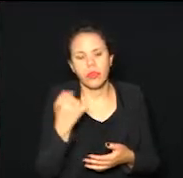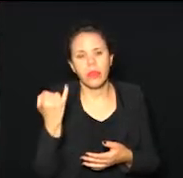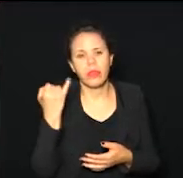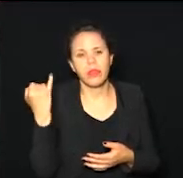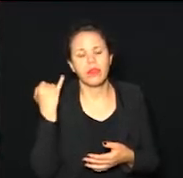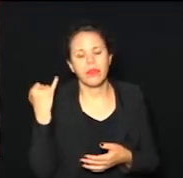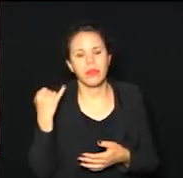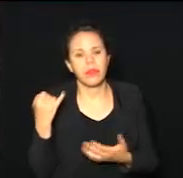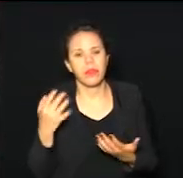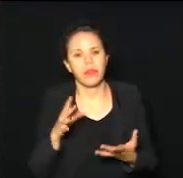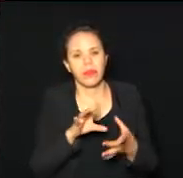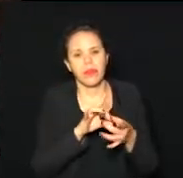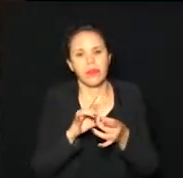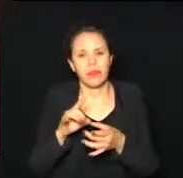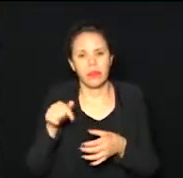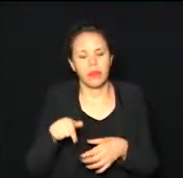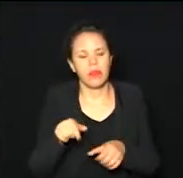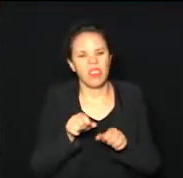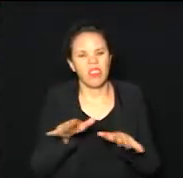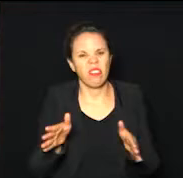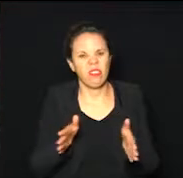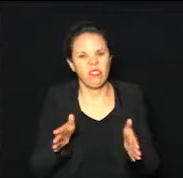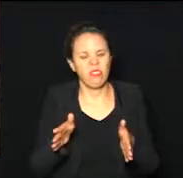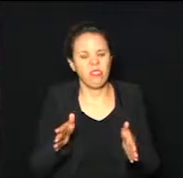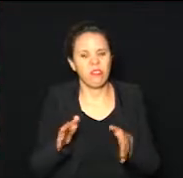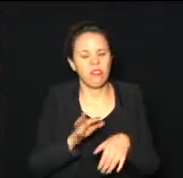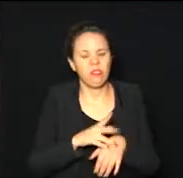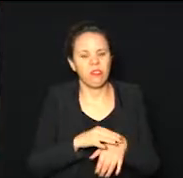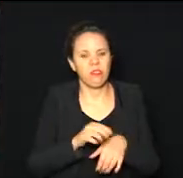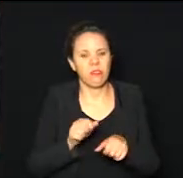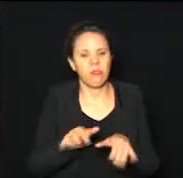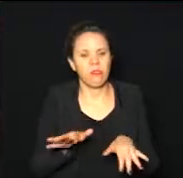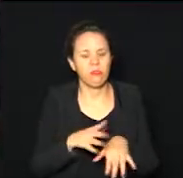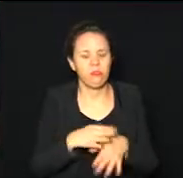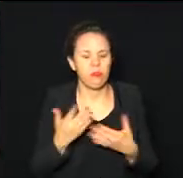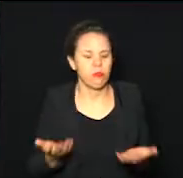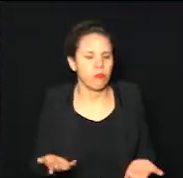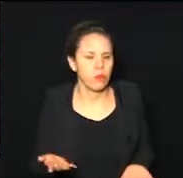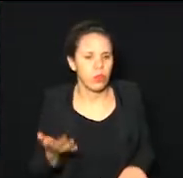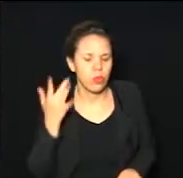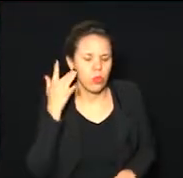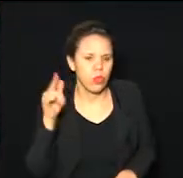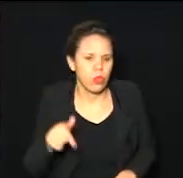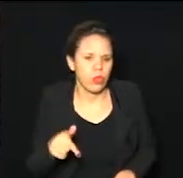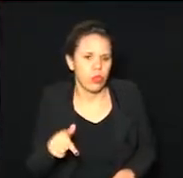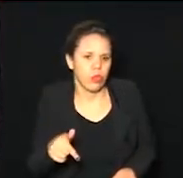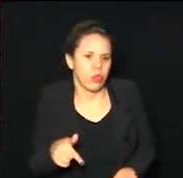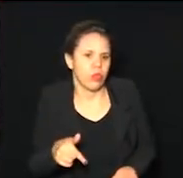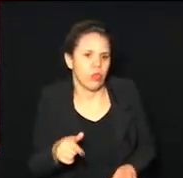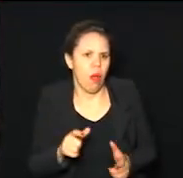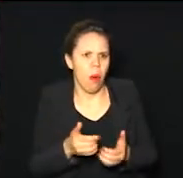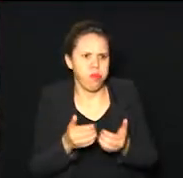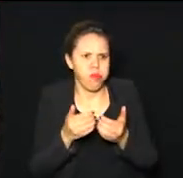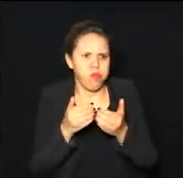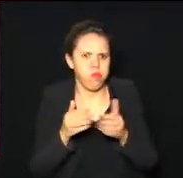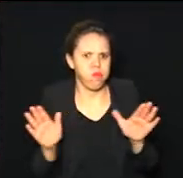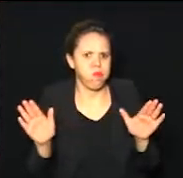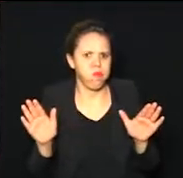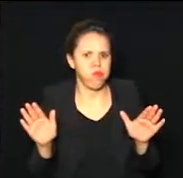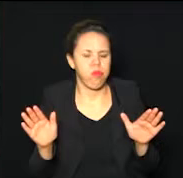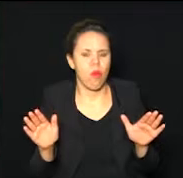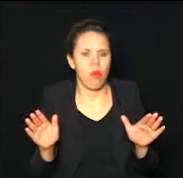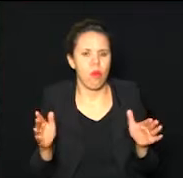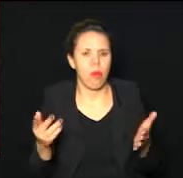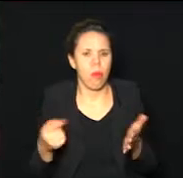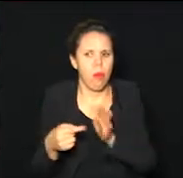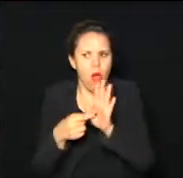Porque nesse contexto da pandemia, eu acho que a pandemia ela escancarou